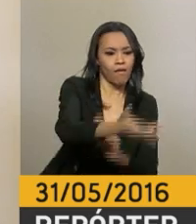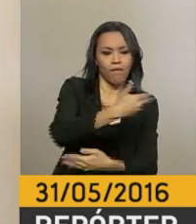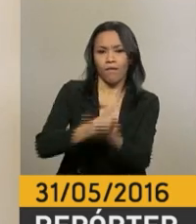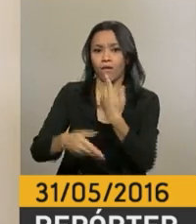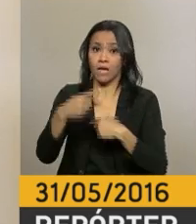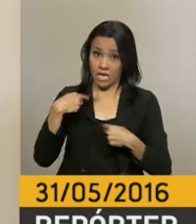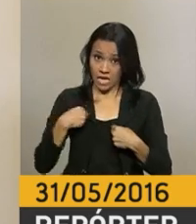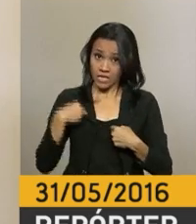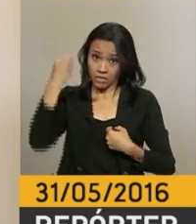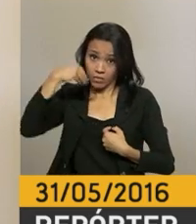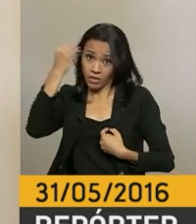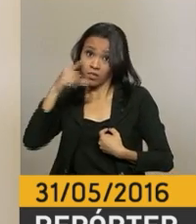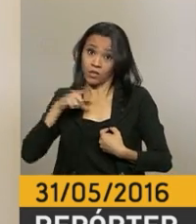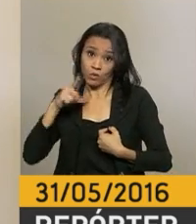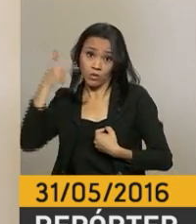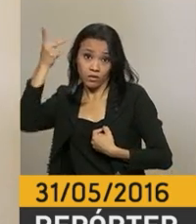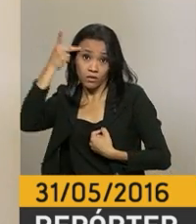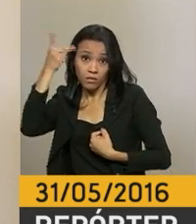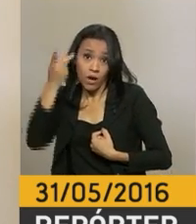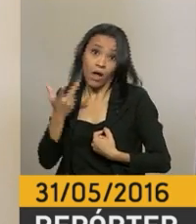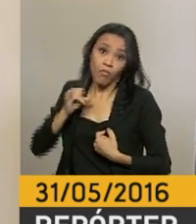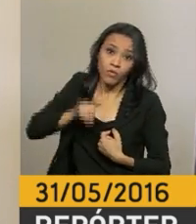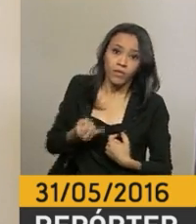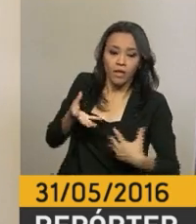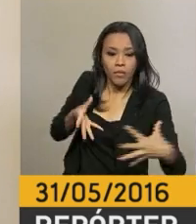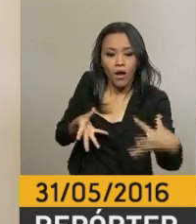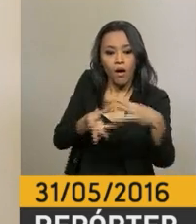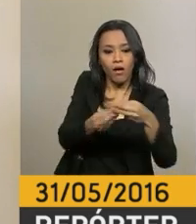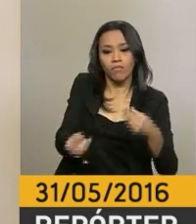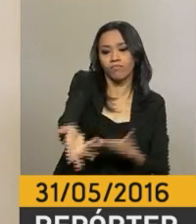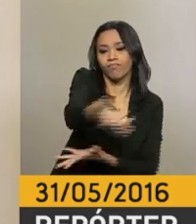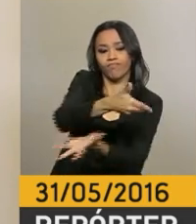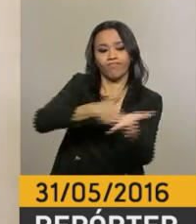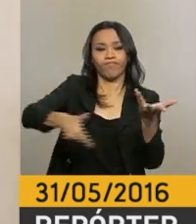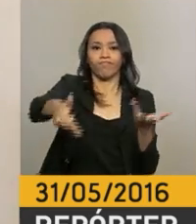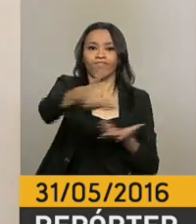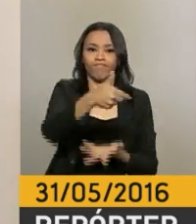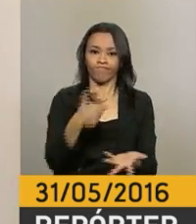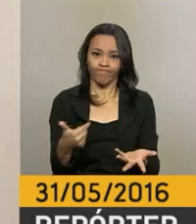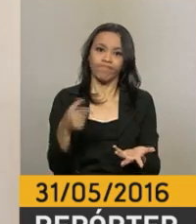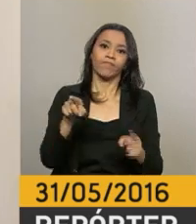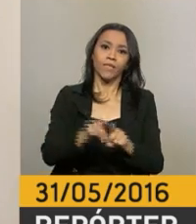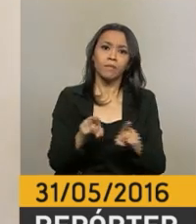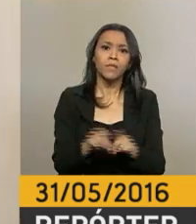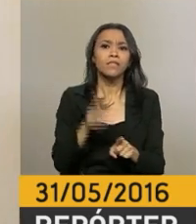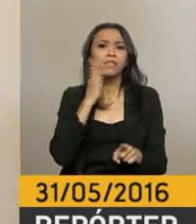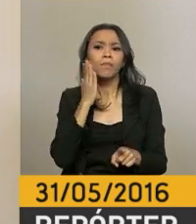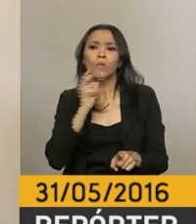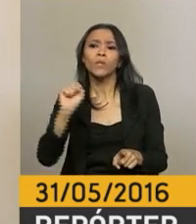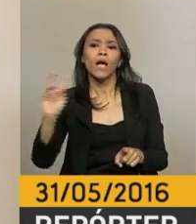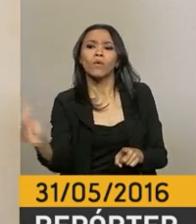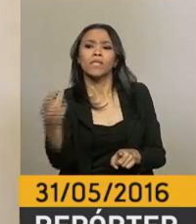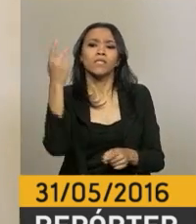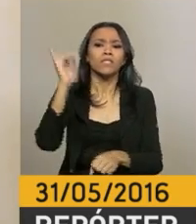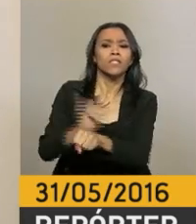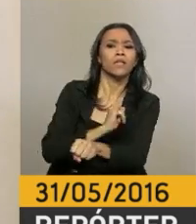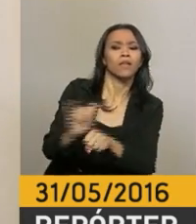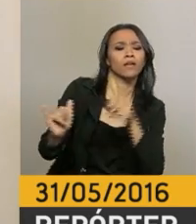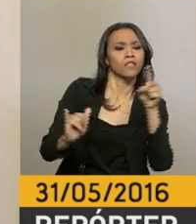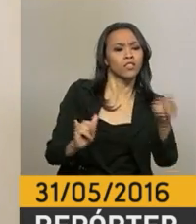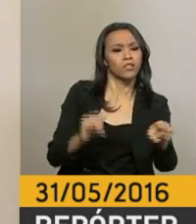quero ampliar, como informatização das medidas e comunicação de todas as medidas